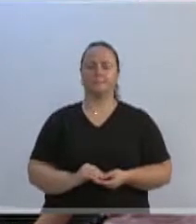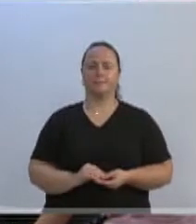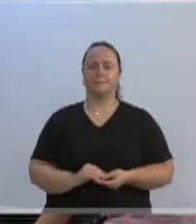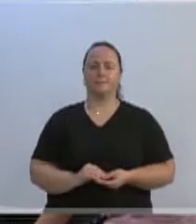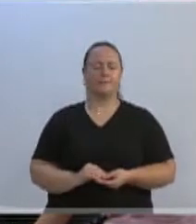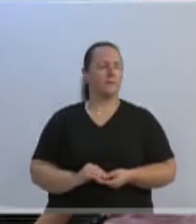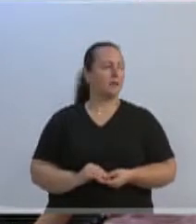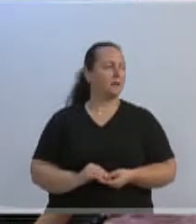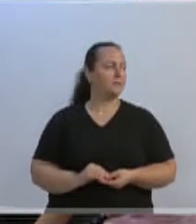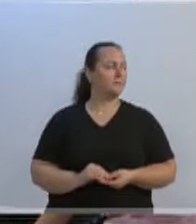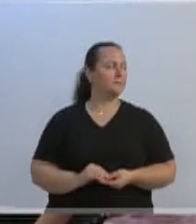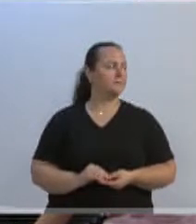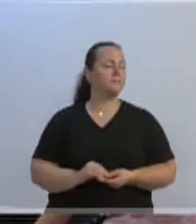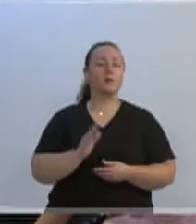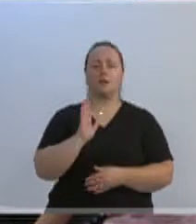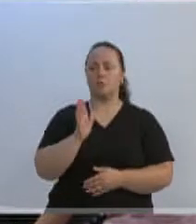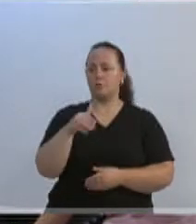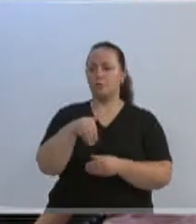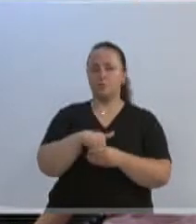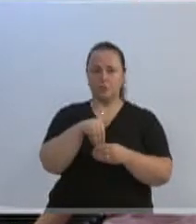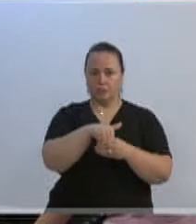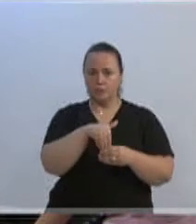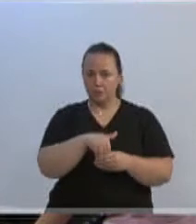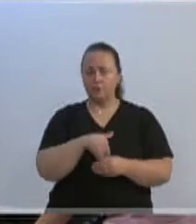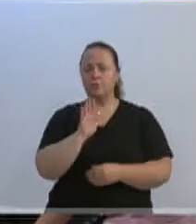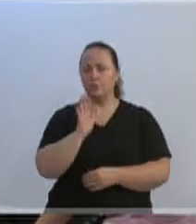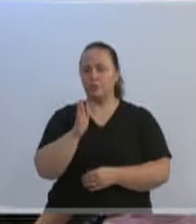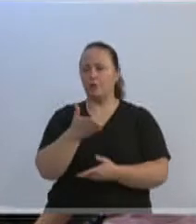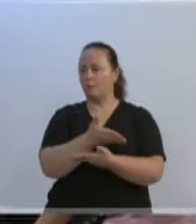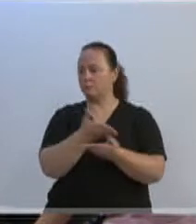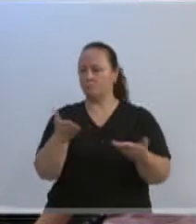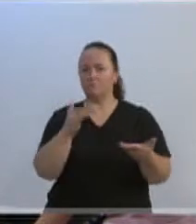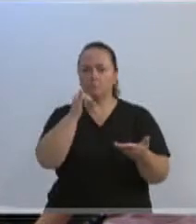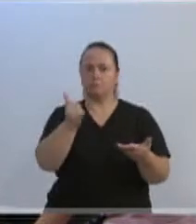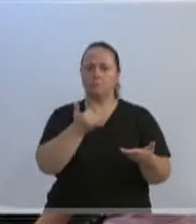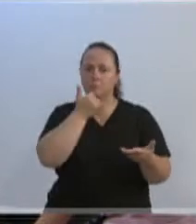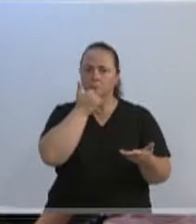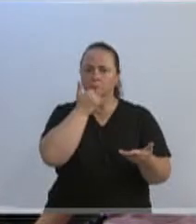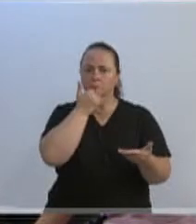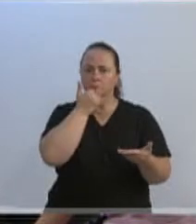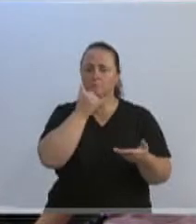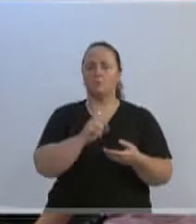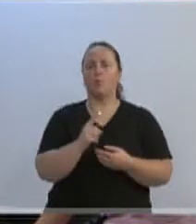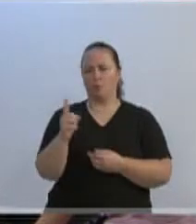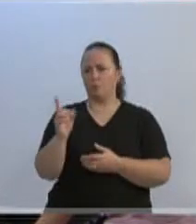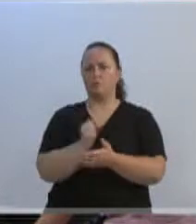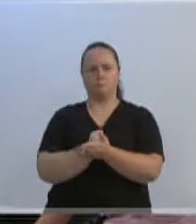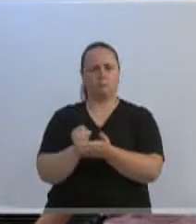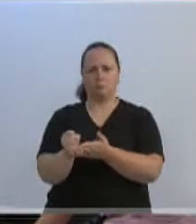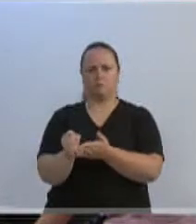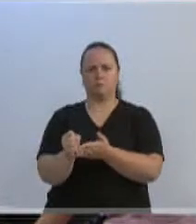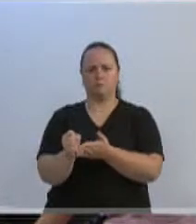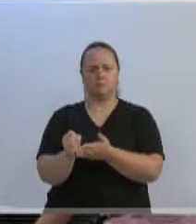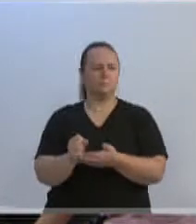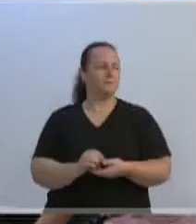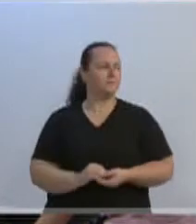ele foi votado nós estamos justificando vocês então só o outro já foi